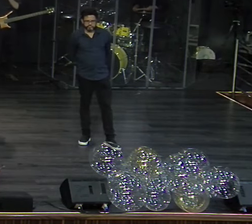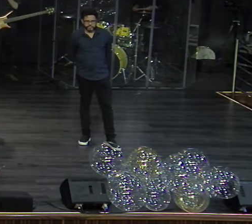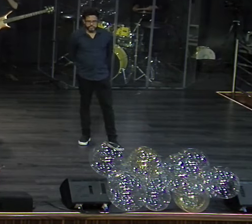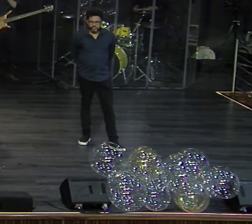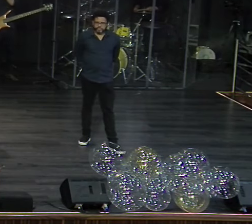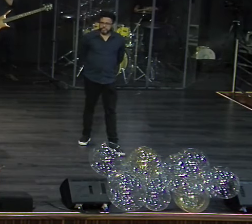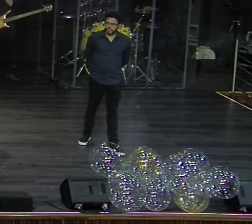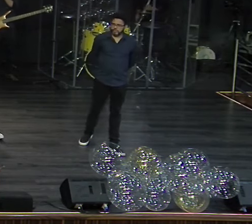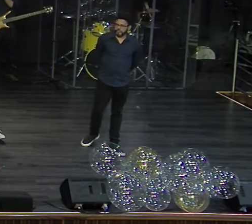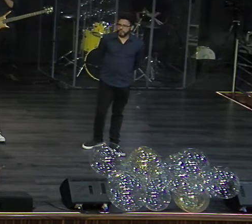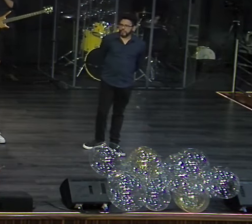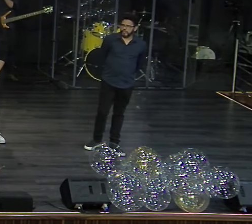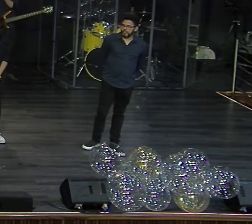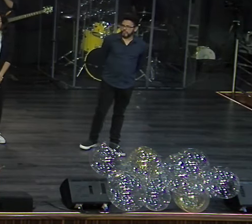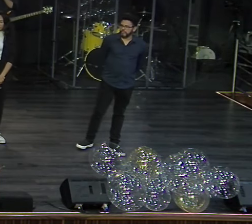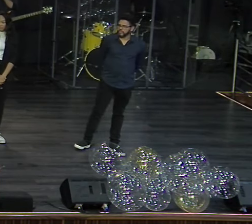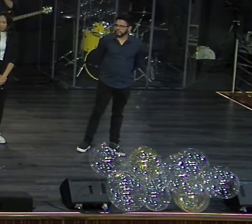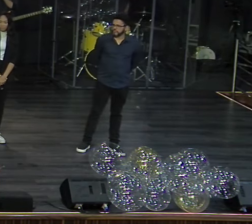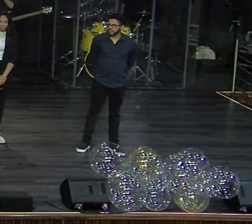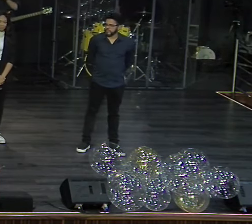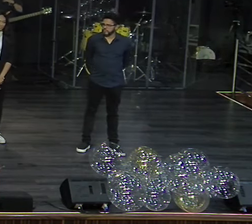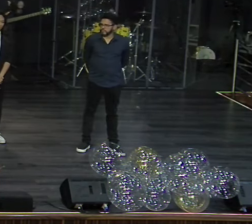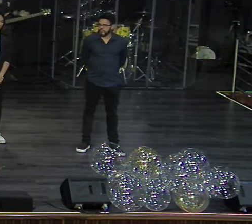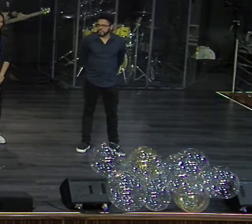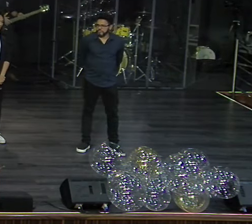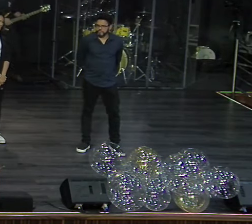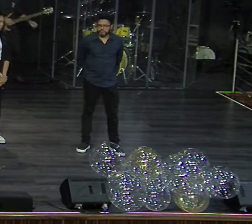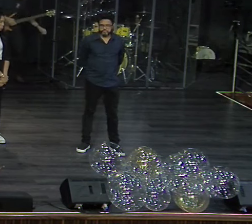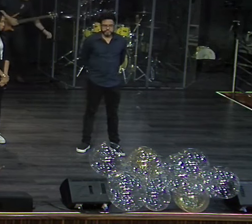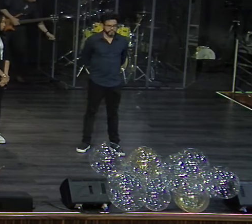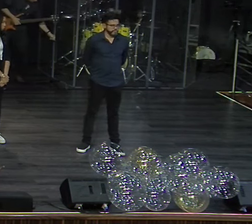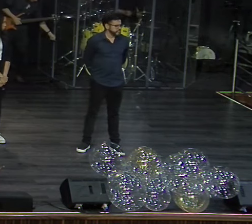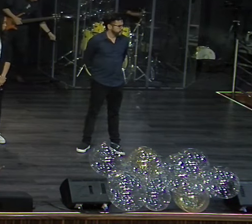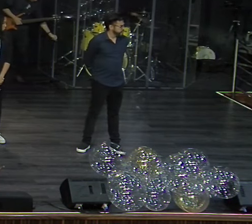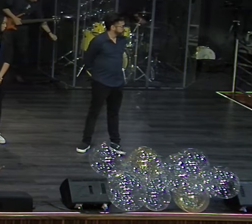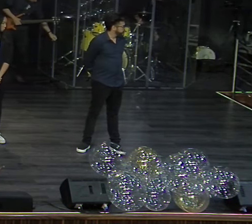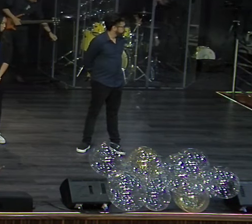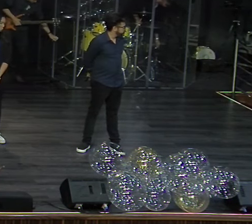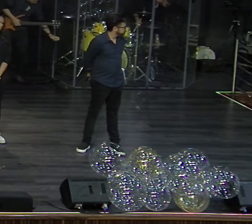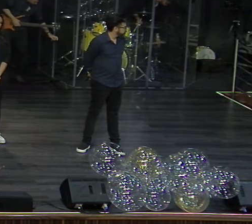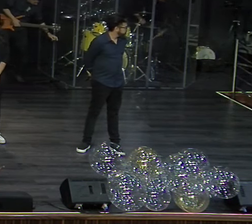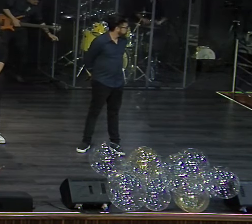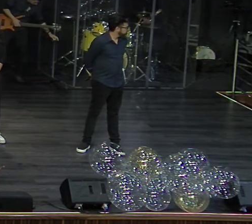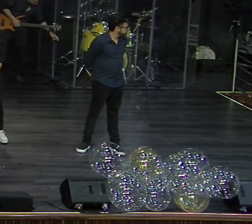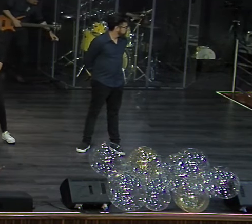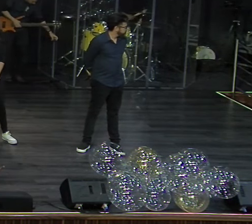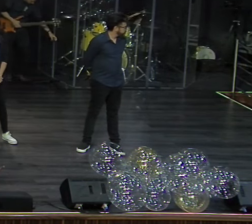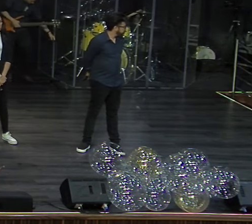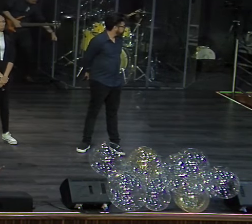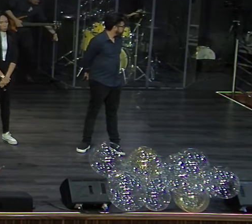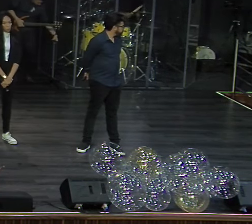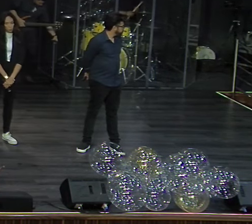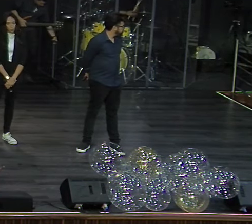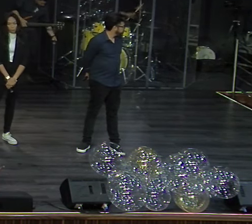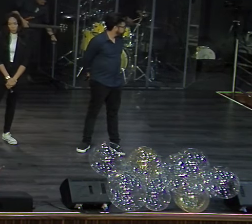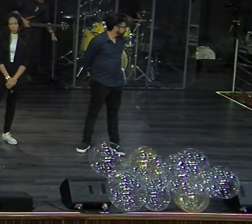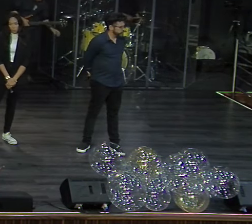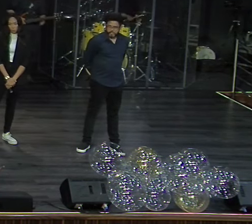Vitória Abra sua Bíblia em Gênesis Capítulo 21 eu quero deixar dois Versículos para nossa meditação